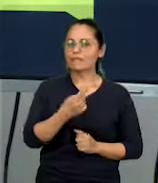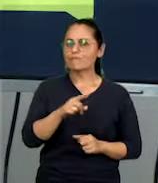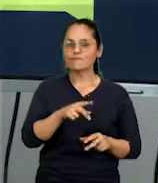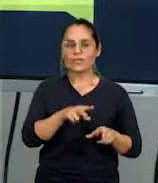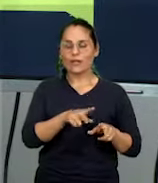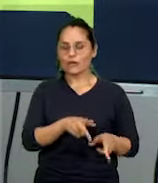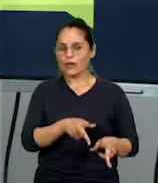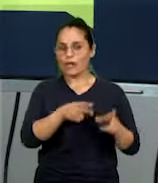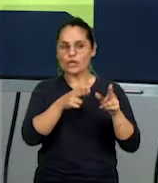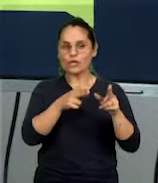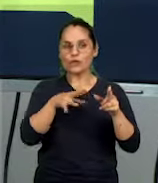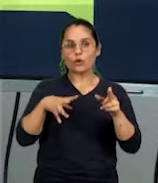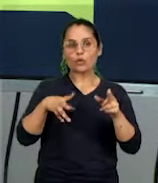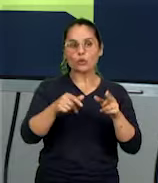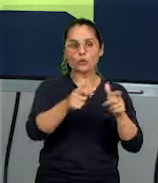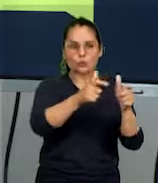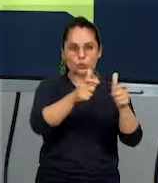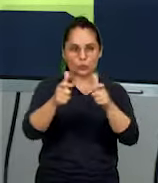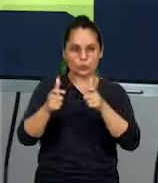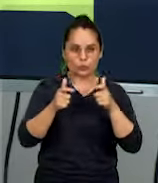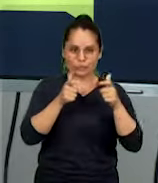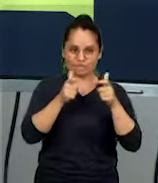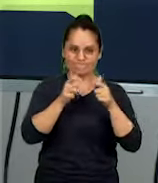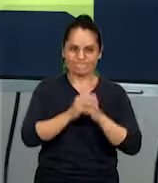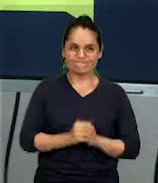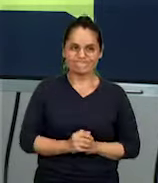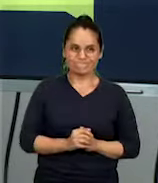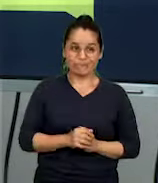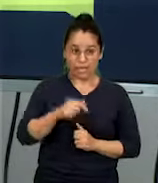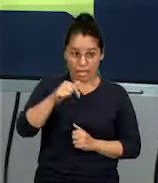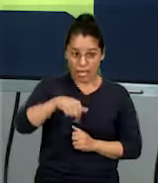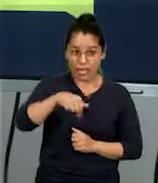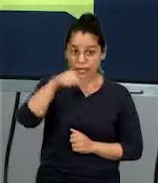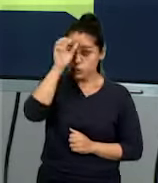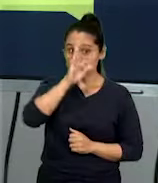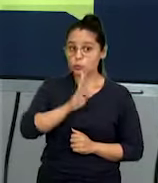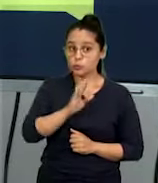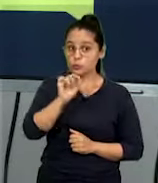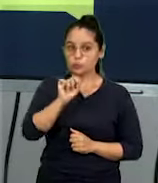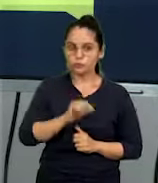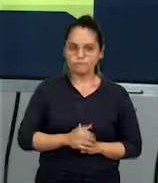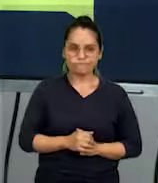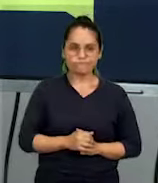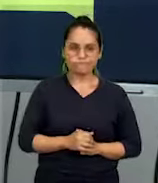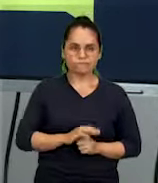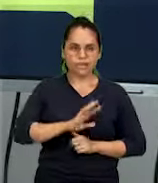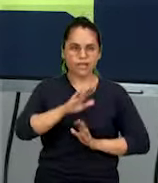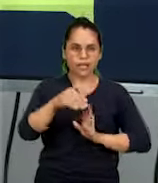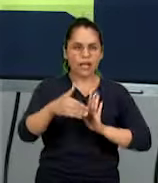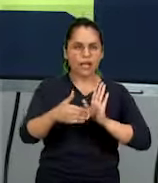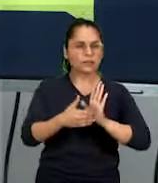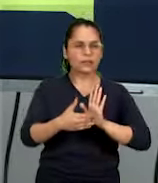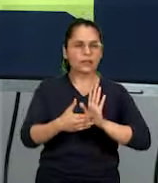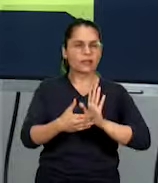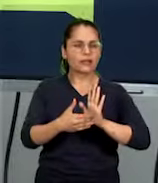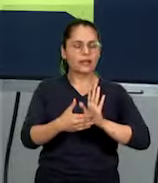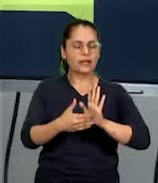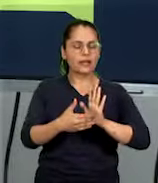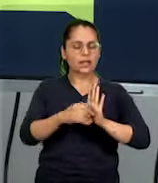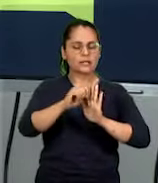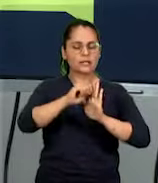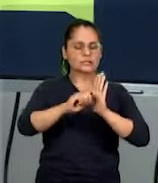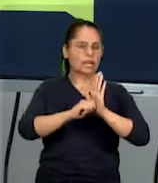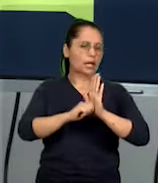iguais em todos os lugares. Aqui no Brasil, até no